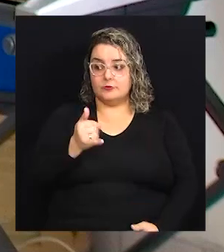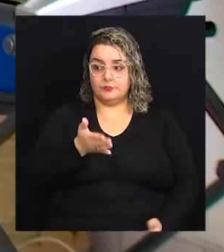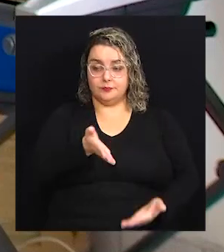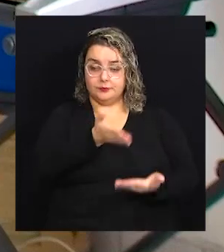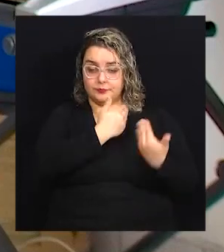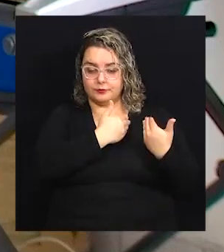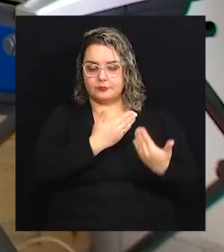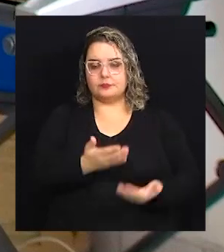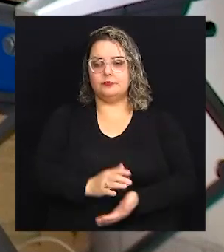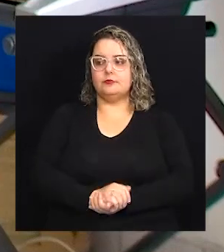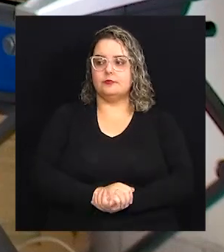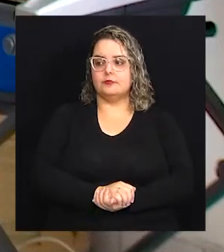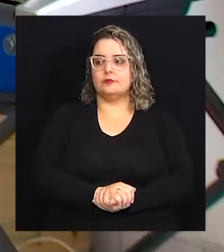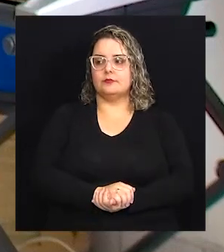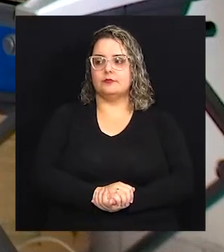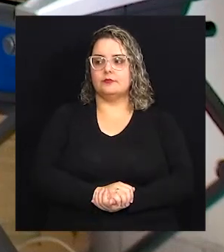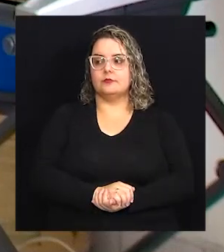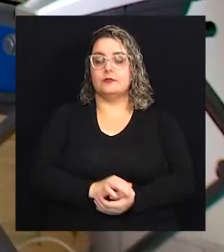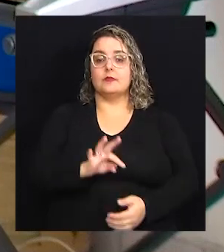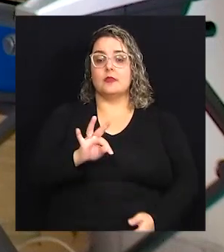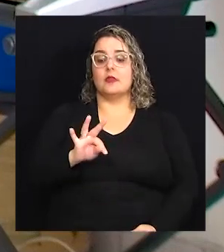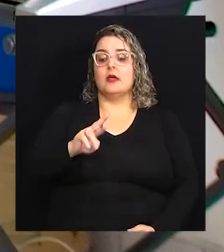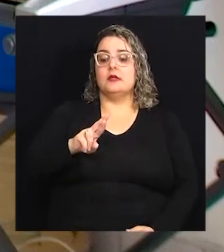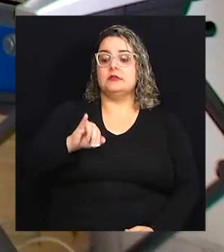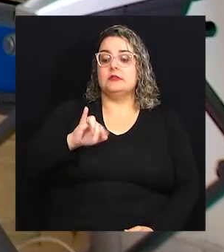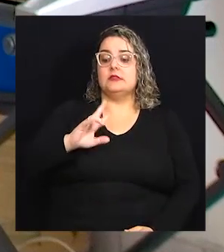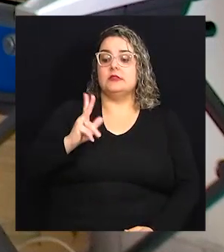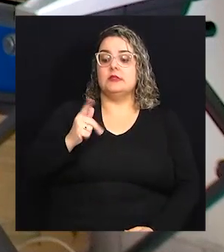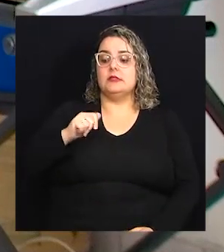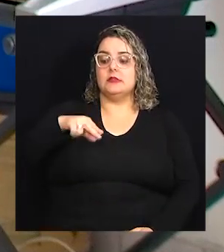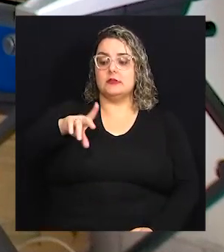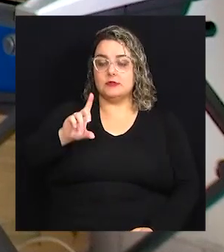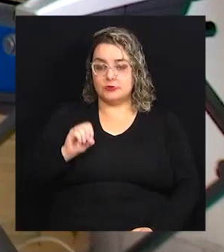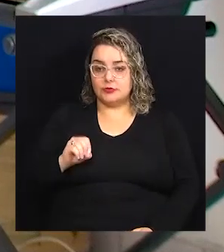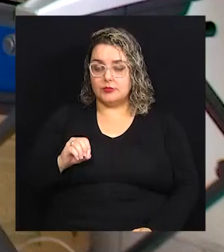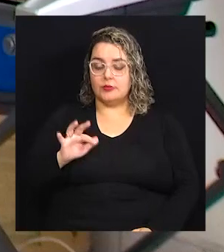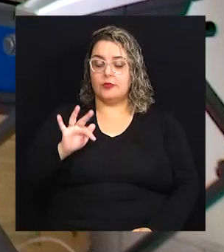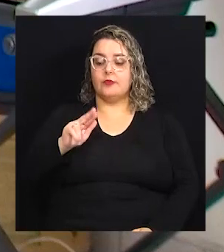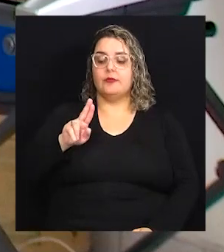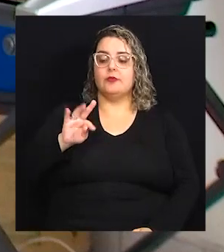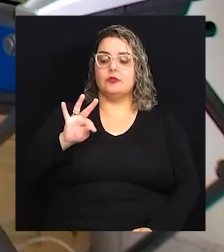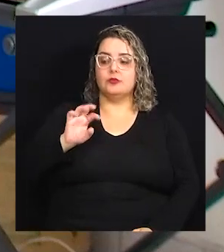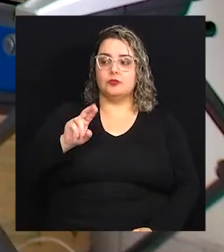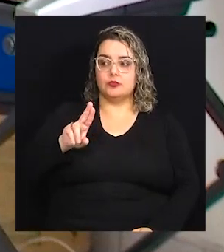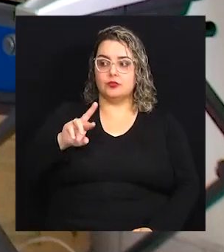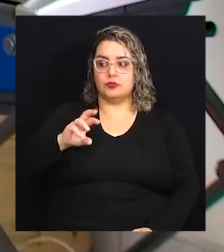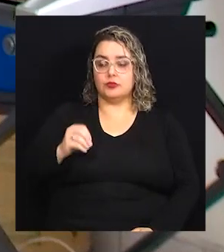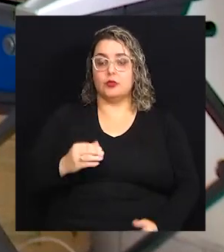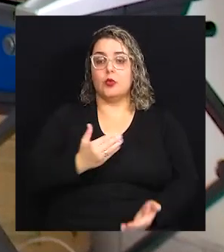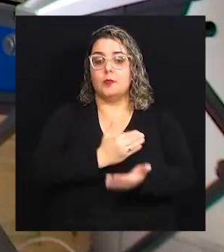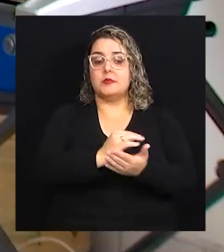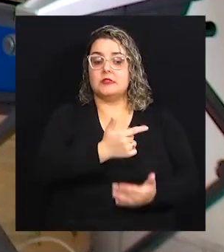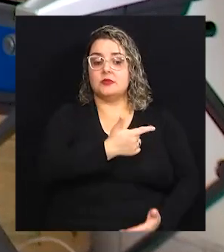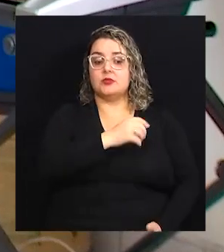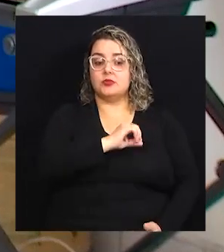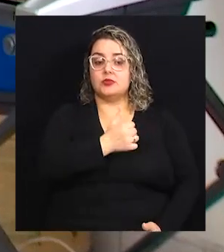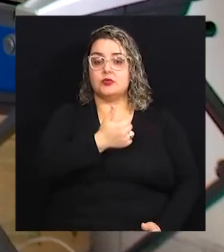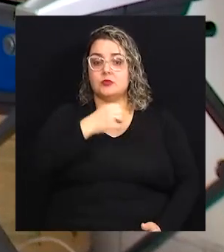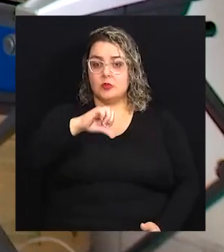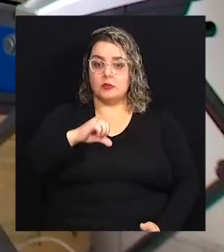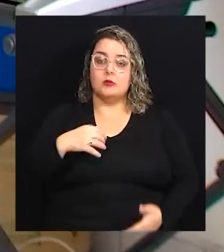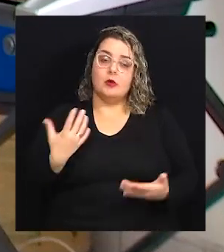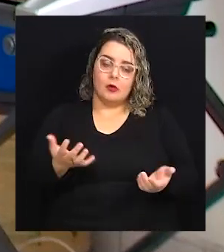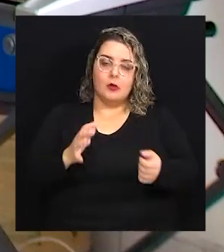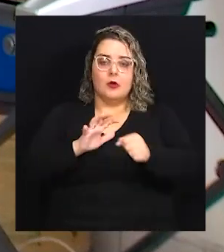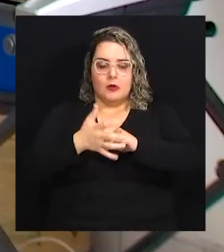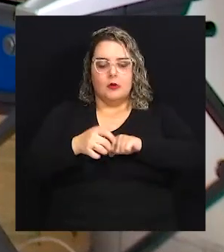estava te falando. O Trilhando o Futuro é um projeto piloto que nós iniciamos em 2019,